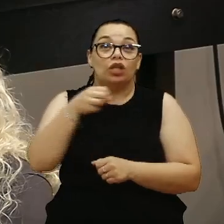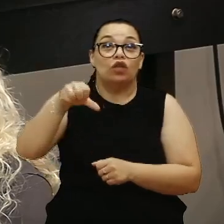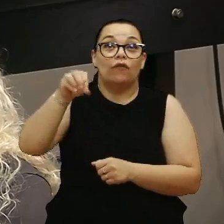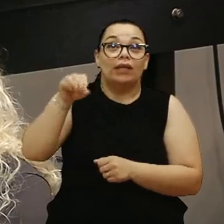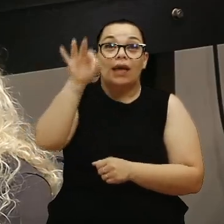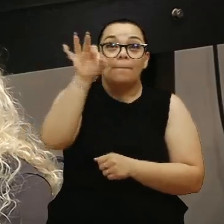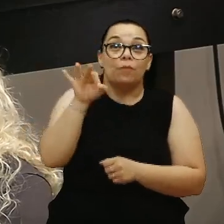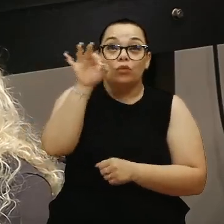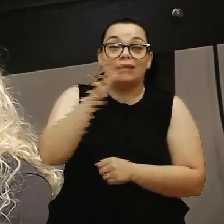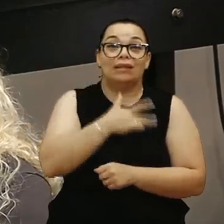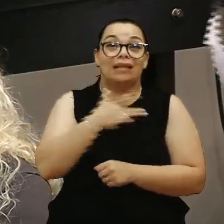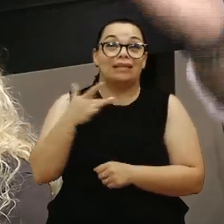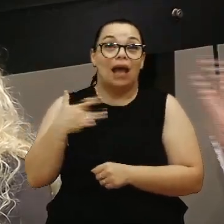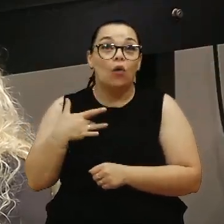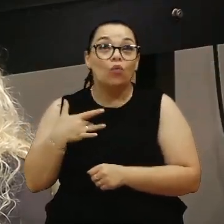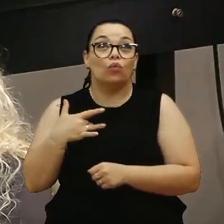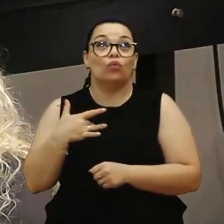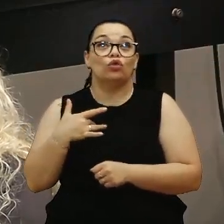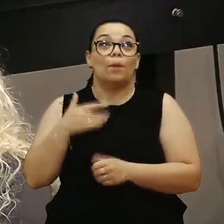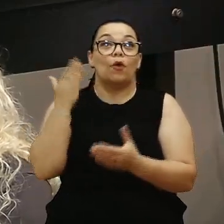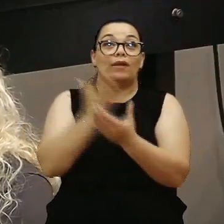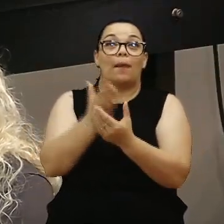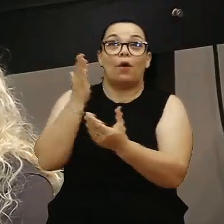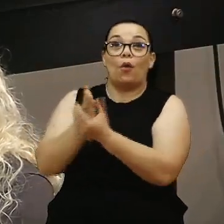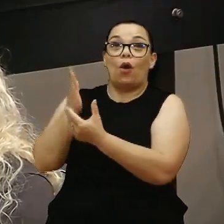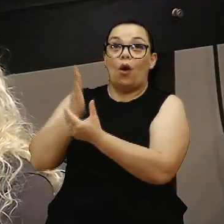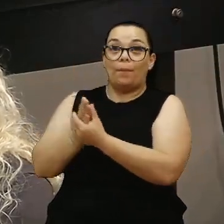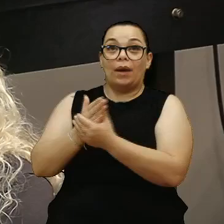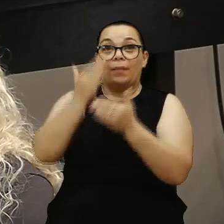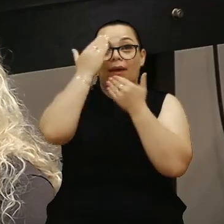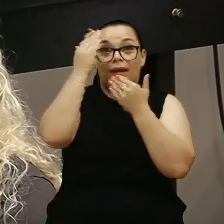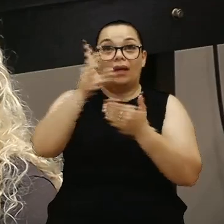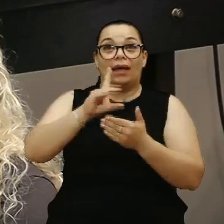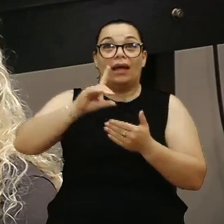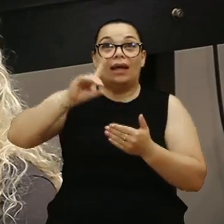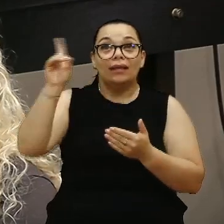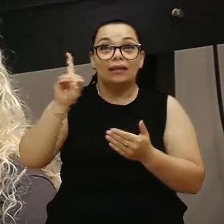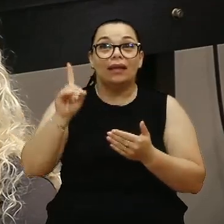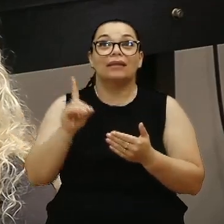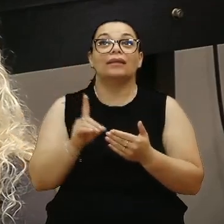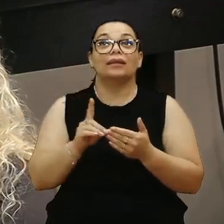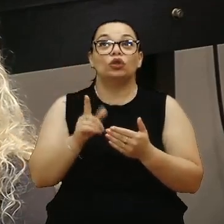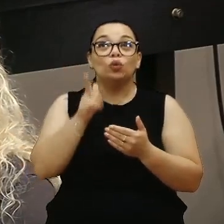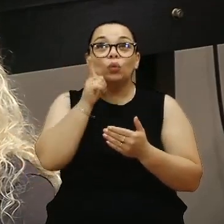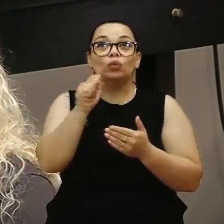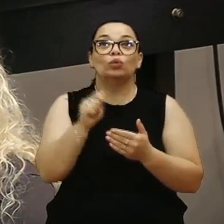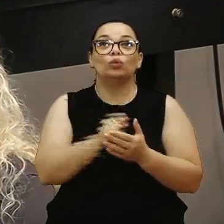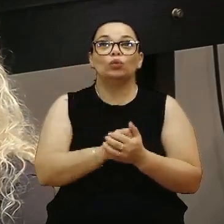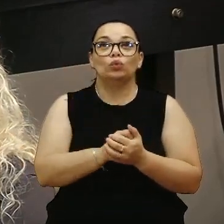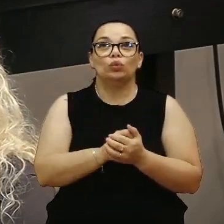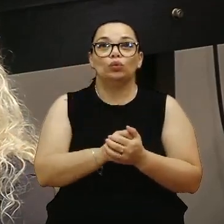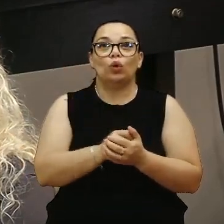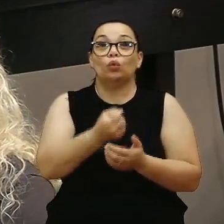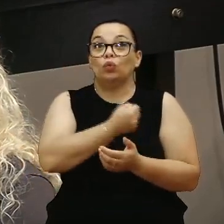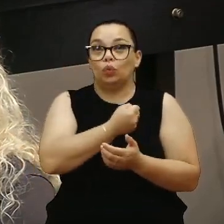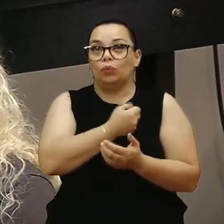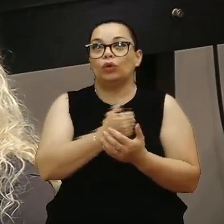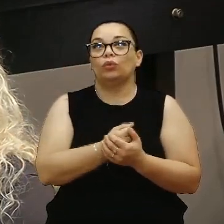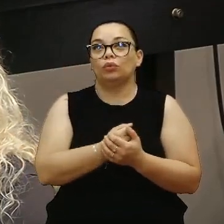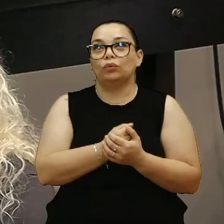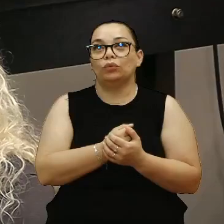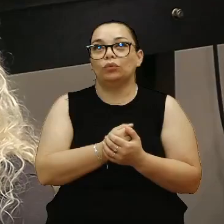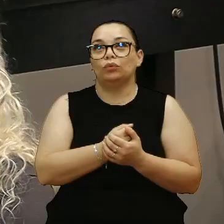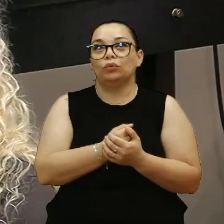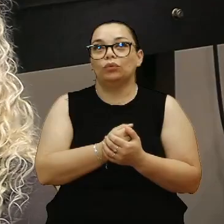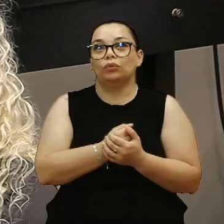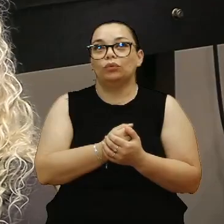do tempo na saúde, ganhando muito processo, mas, graças a Deus, a gente conseguiu, ganhando o número de processos, né? Porque eu não venci ainda,